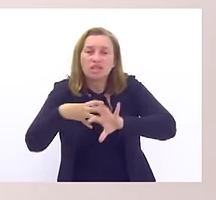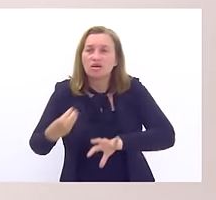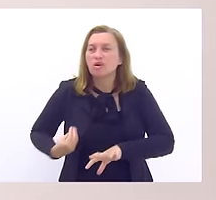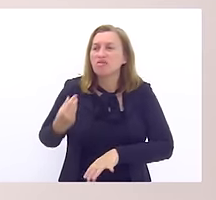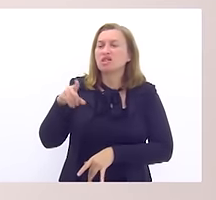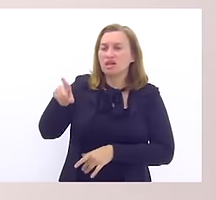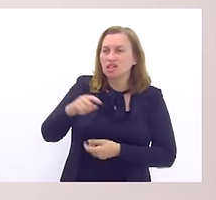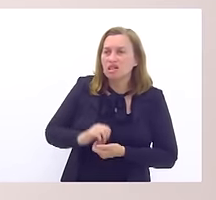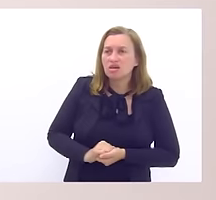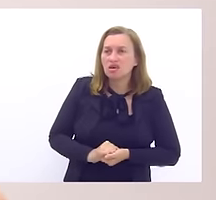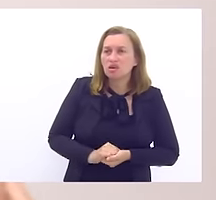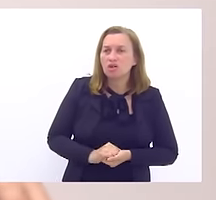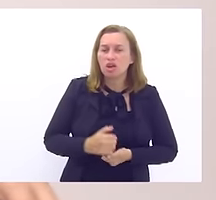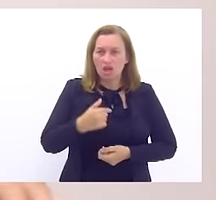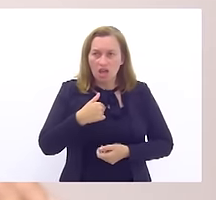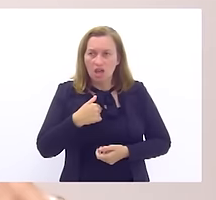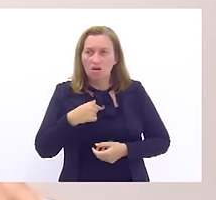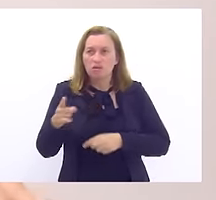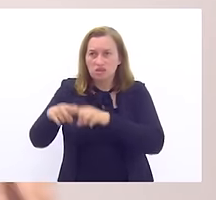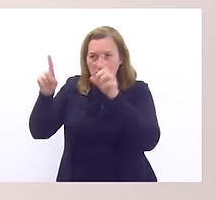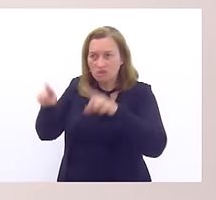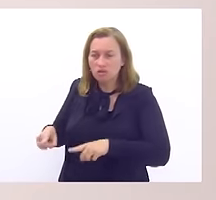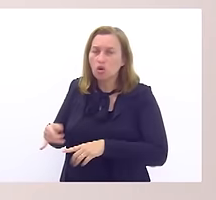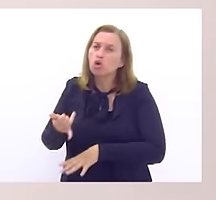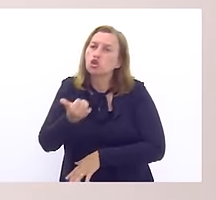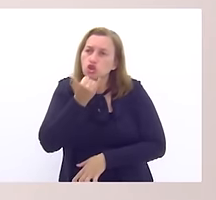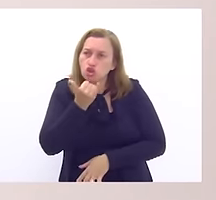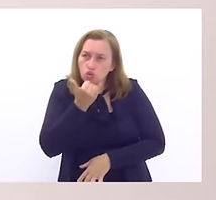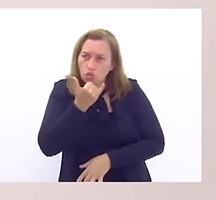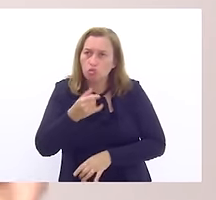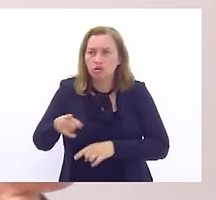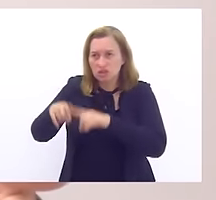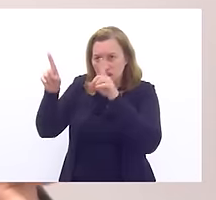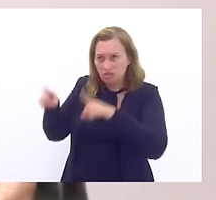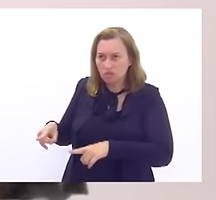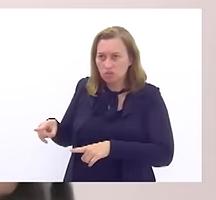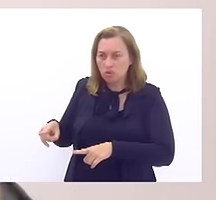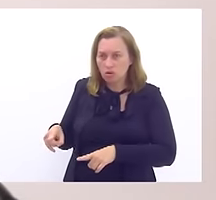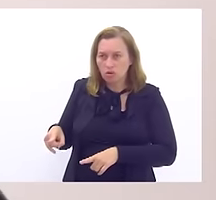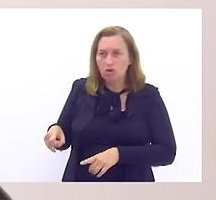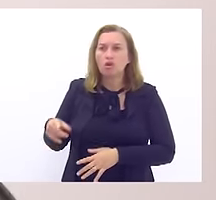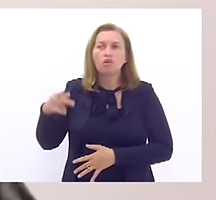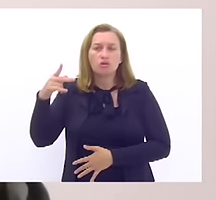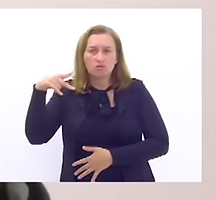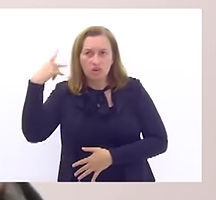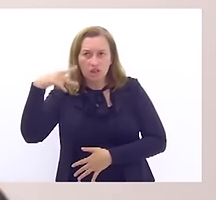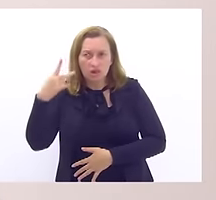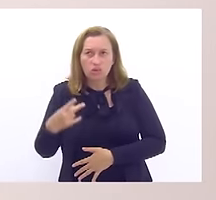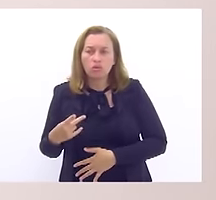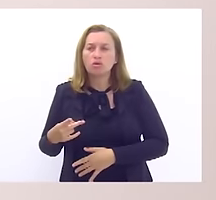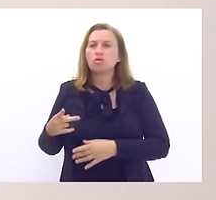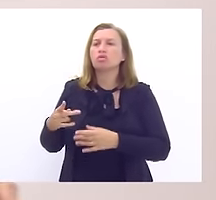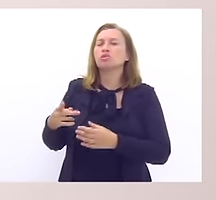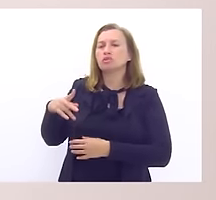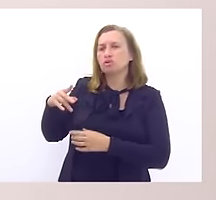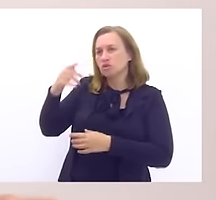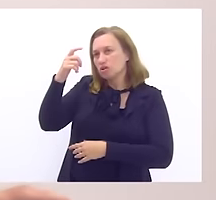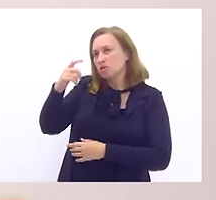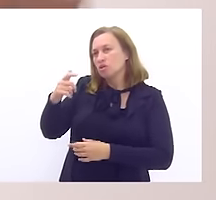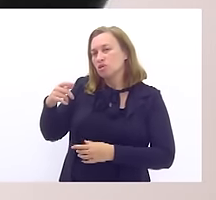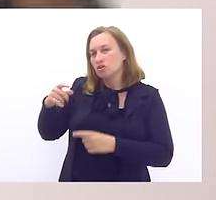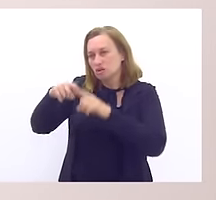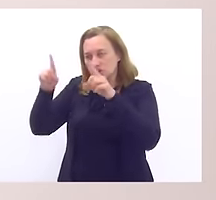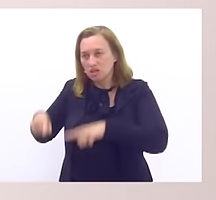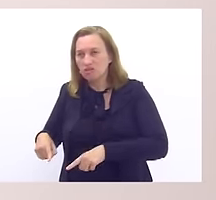ali eu se for servidor Me desculpe porque sou servidor sou servidor como Vereador sou servidor como médico sou servidor como professor de Universidade Federal